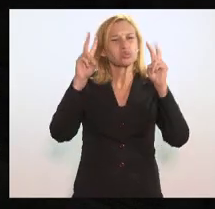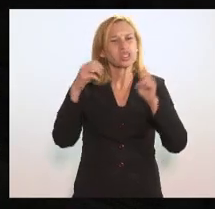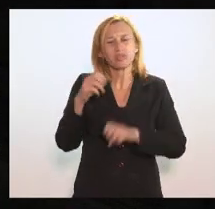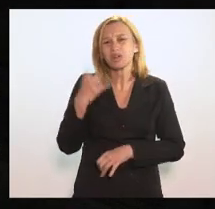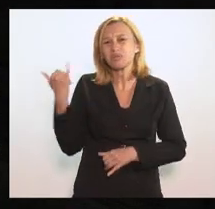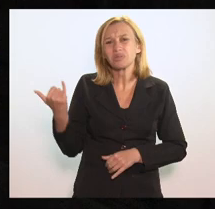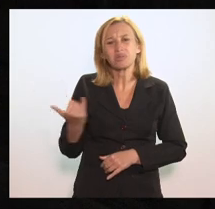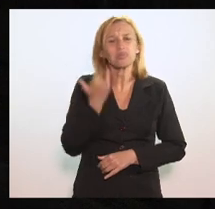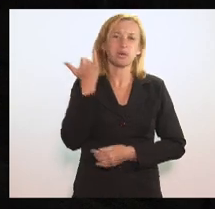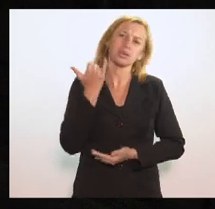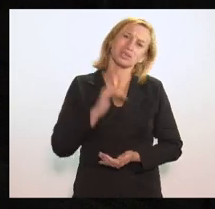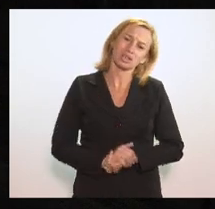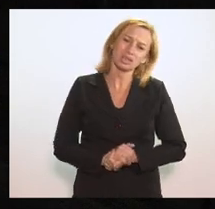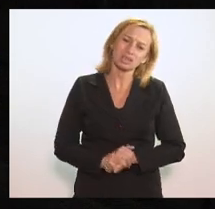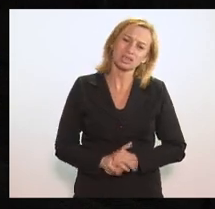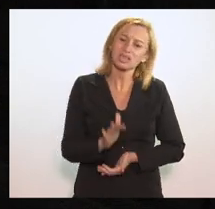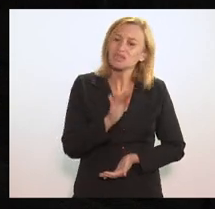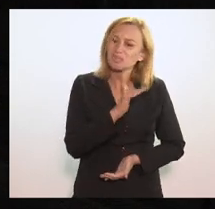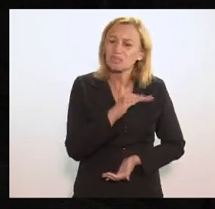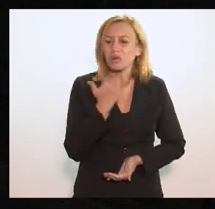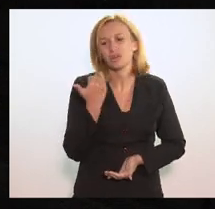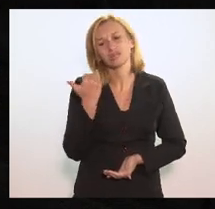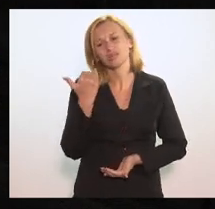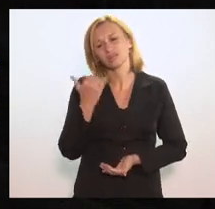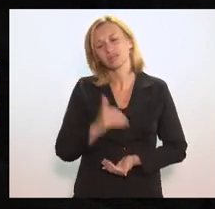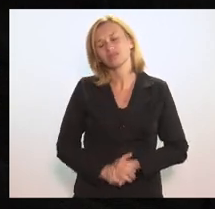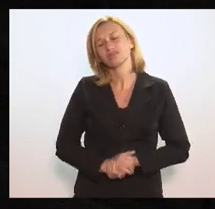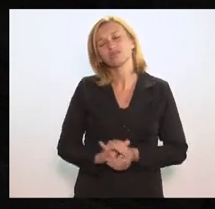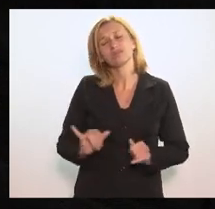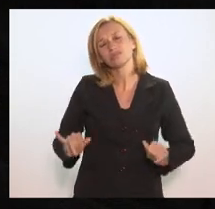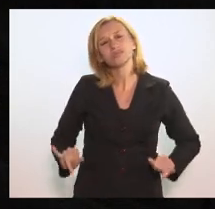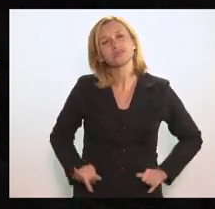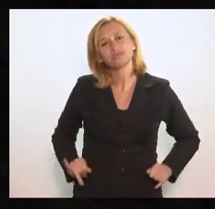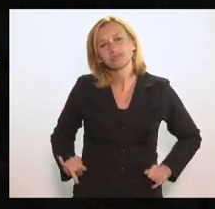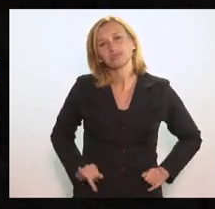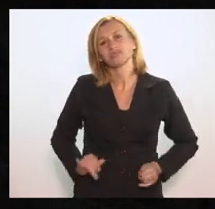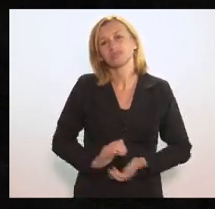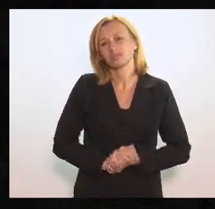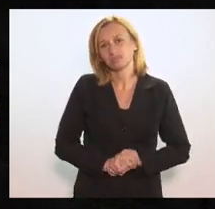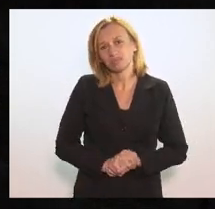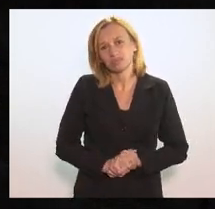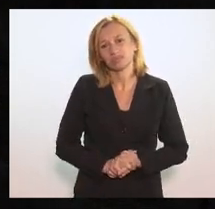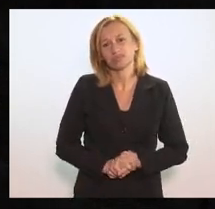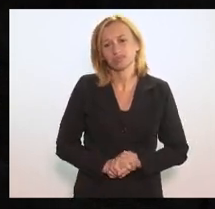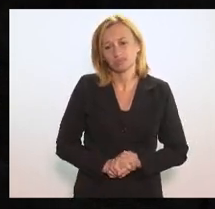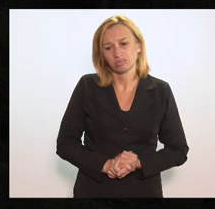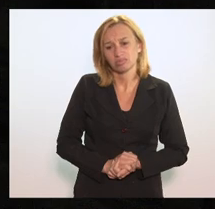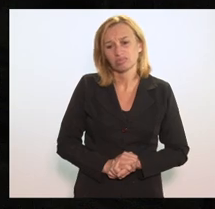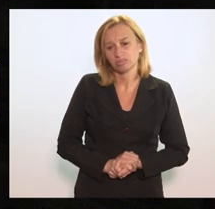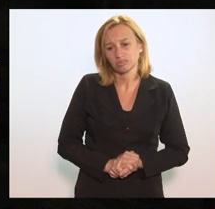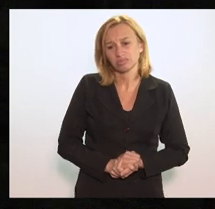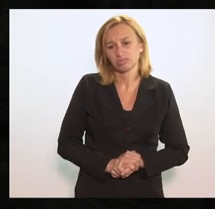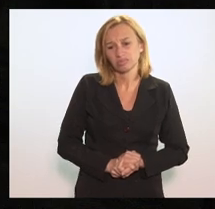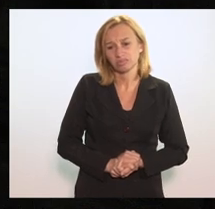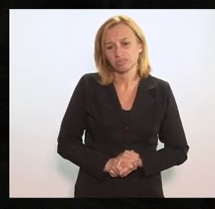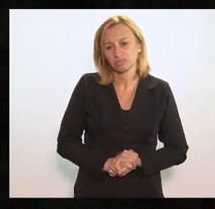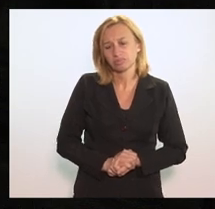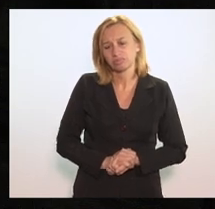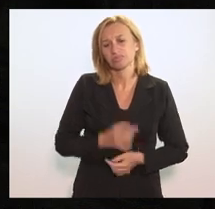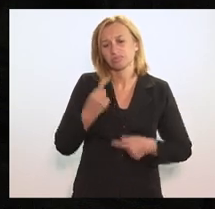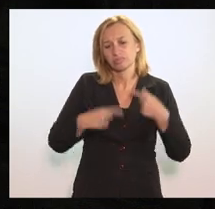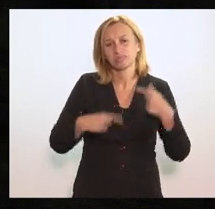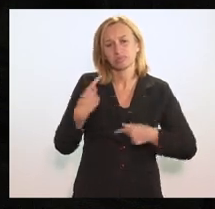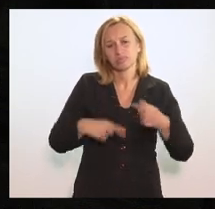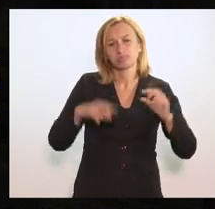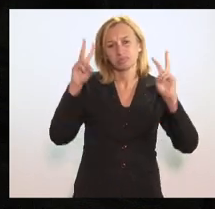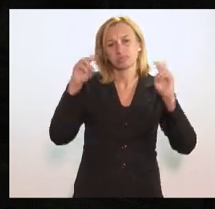importante que está levando tantas pessoas a sofrerem da forma que, infelizmente, estão levando com a política o